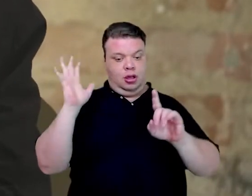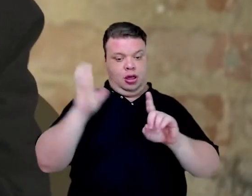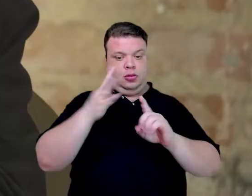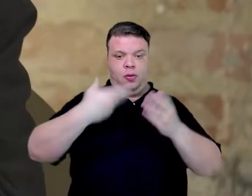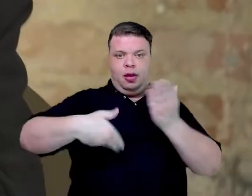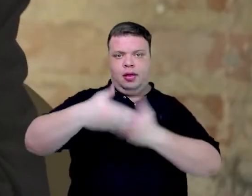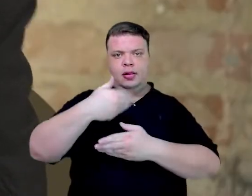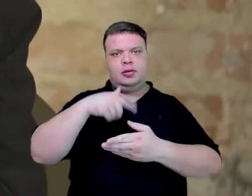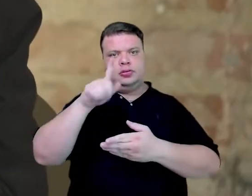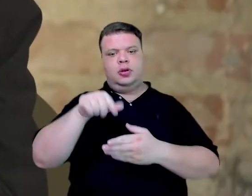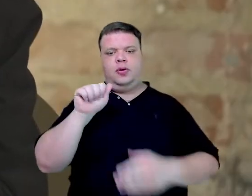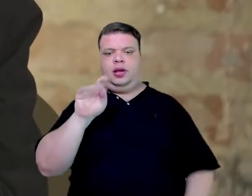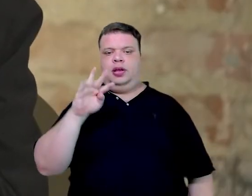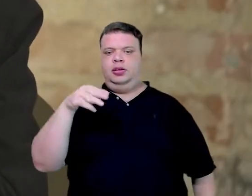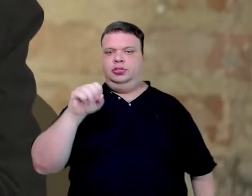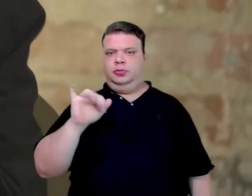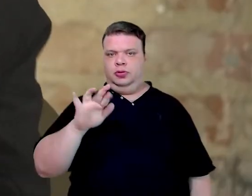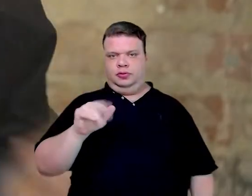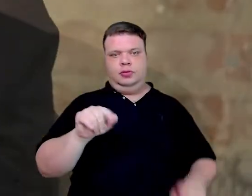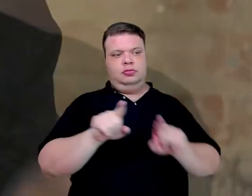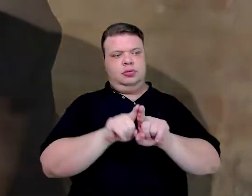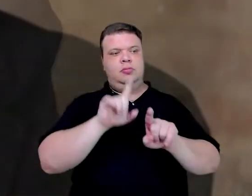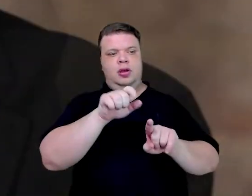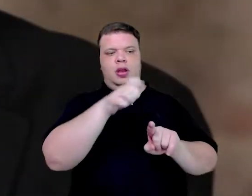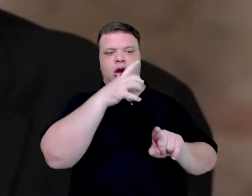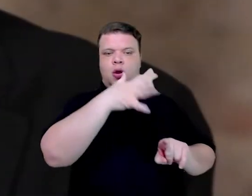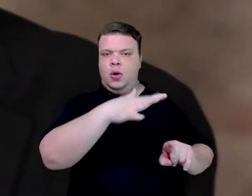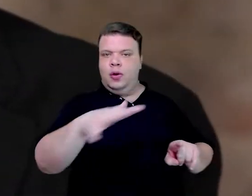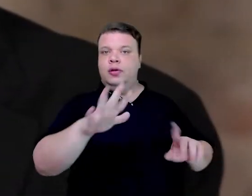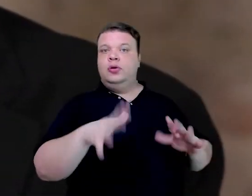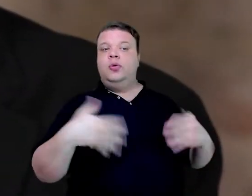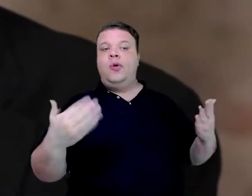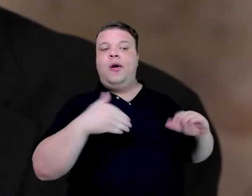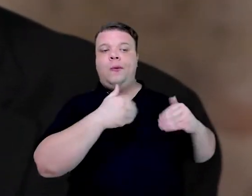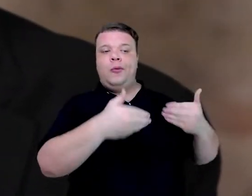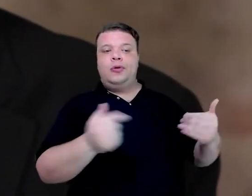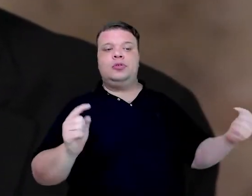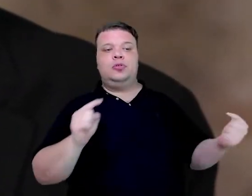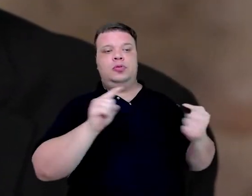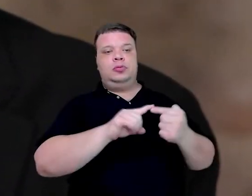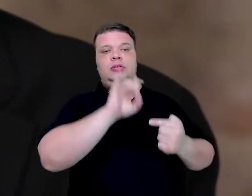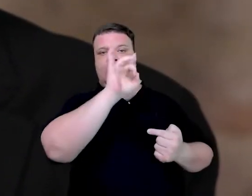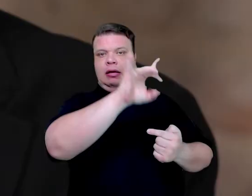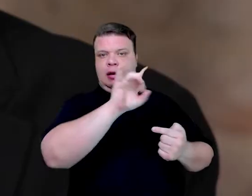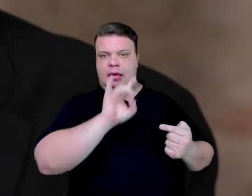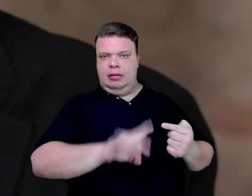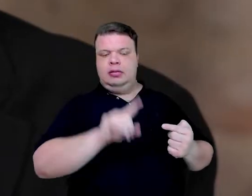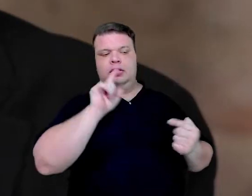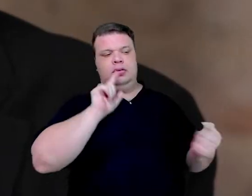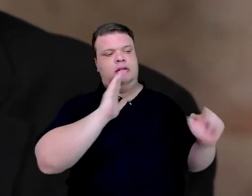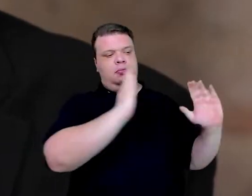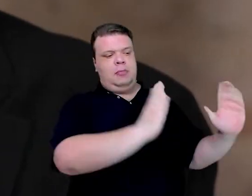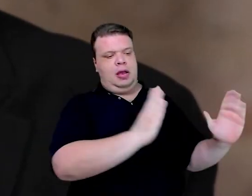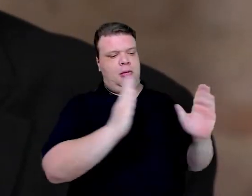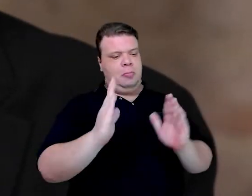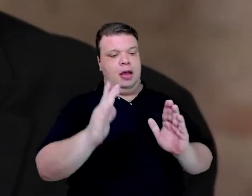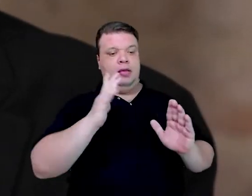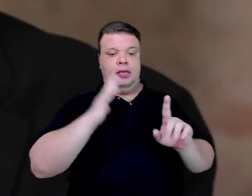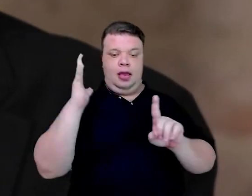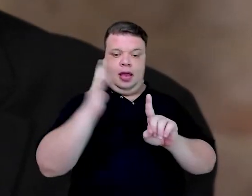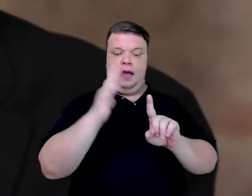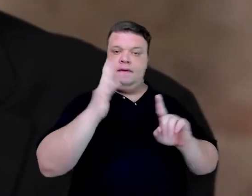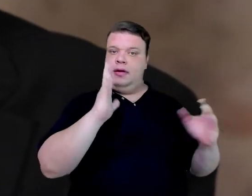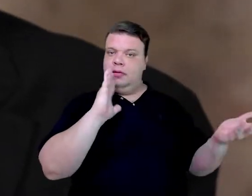energia atua nas relações entre a atmosfera e o oceano e como os processos que acontecem entre esses dois